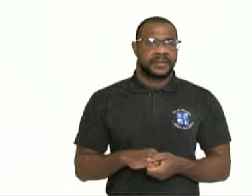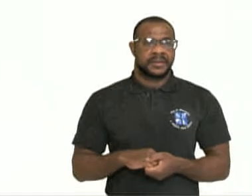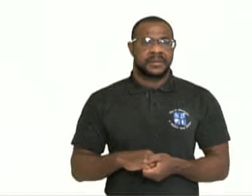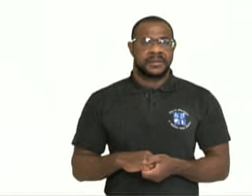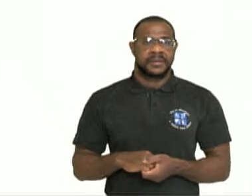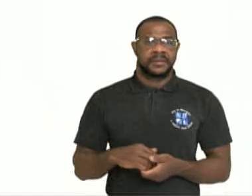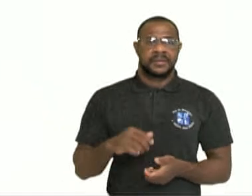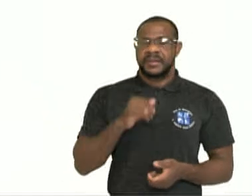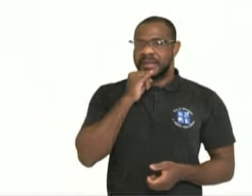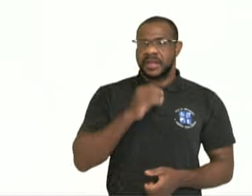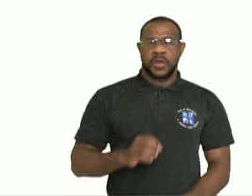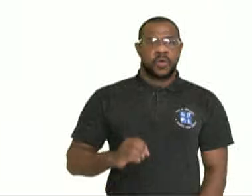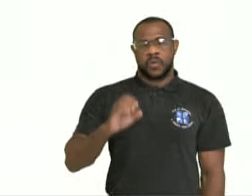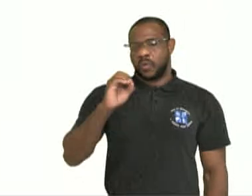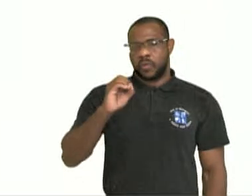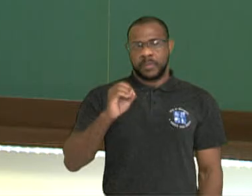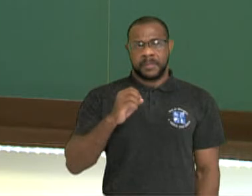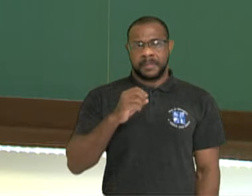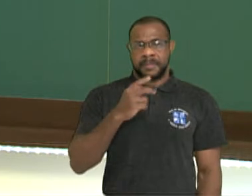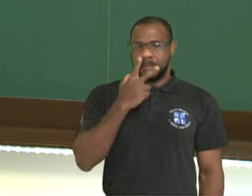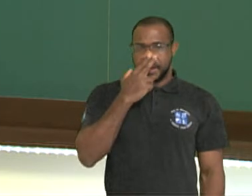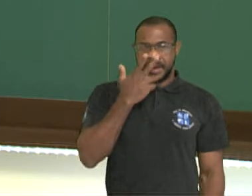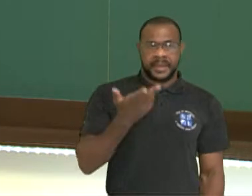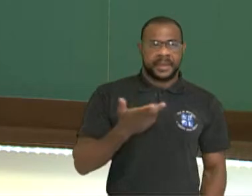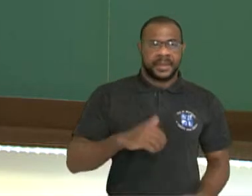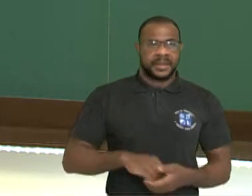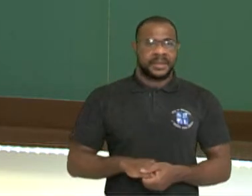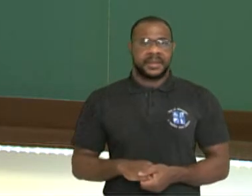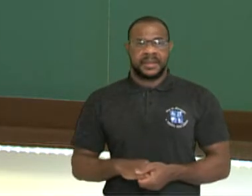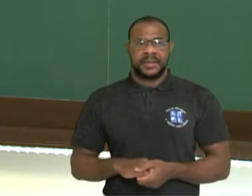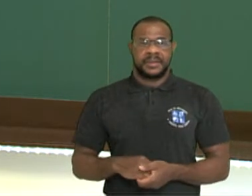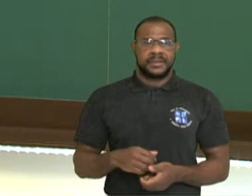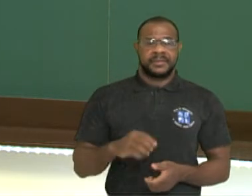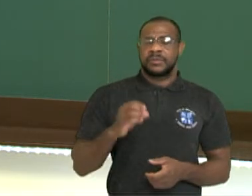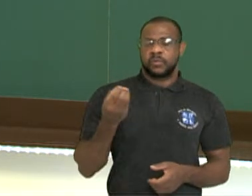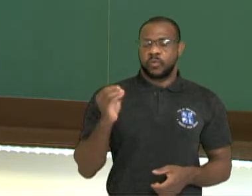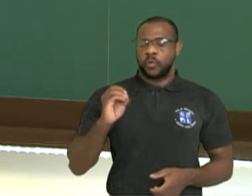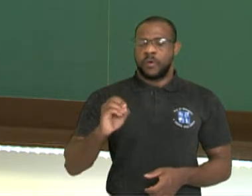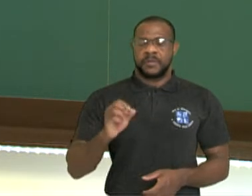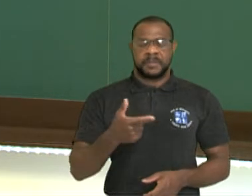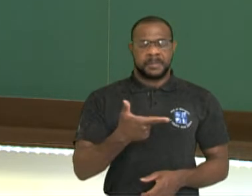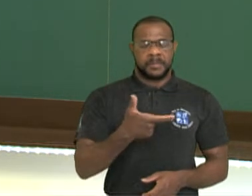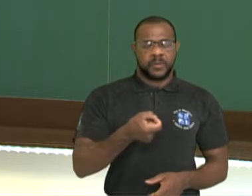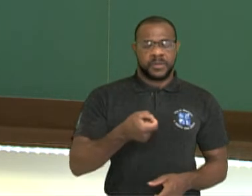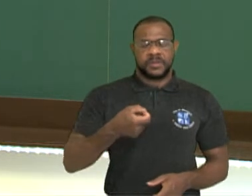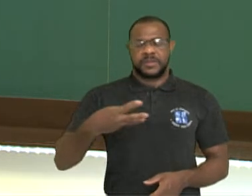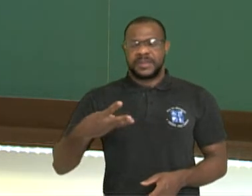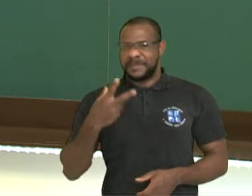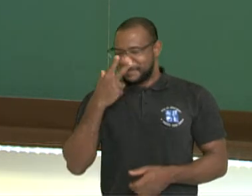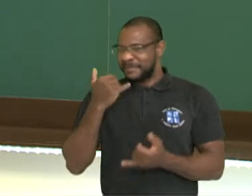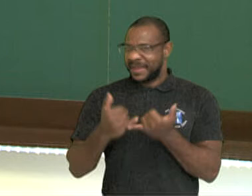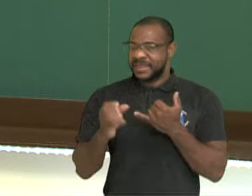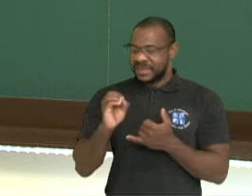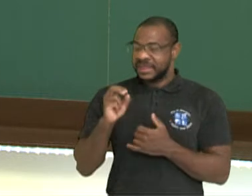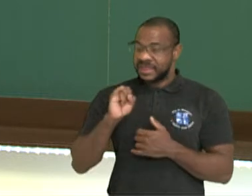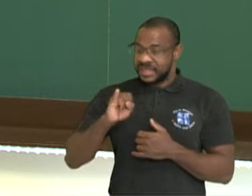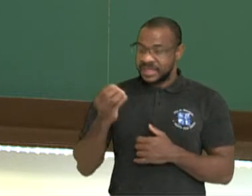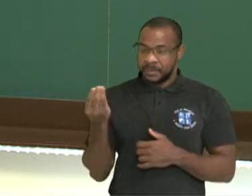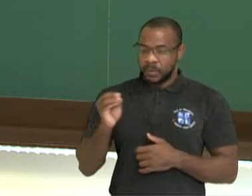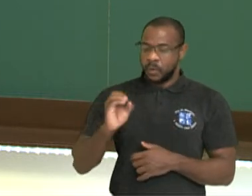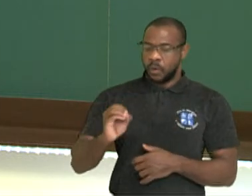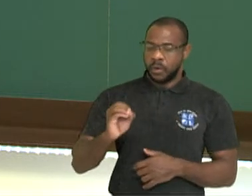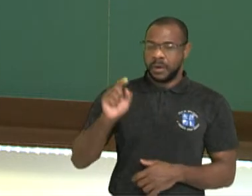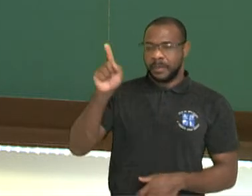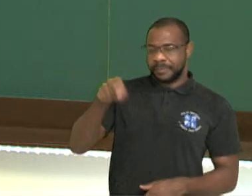aqui a letra O, fica aparecendo 203, certo? Então, a gente coloca o acento. Lê